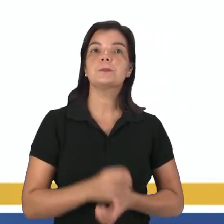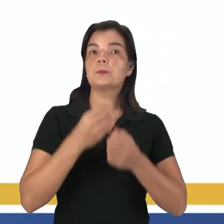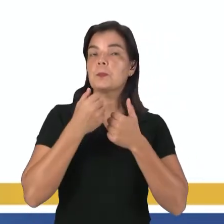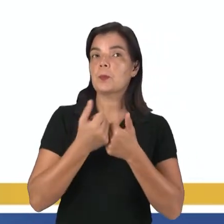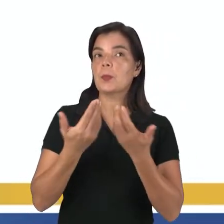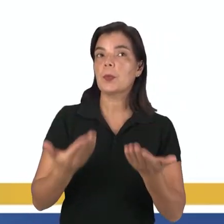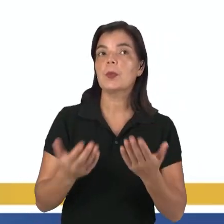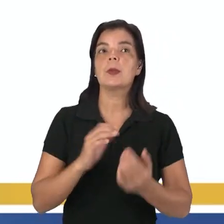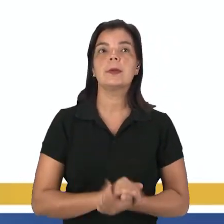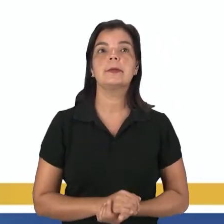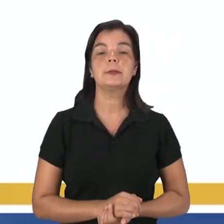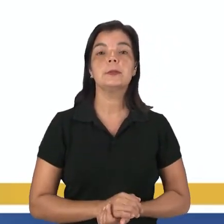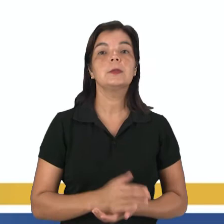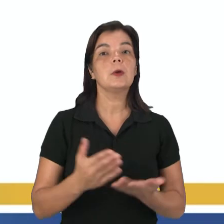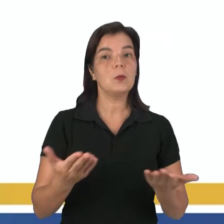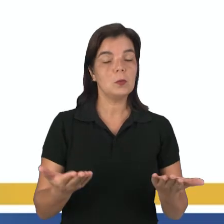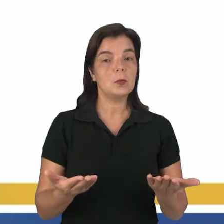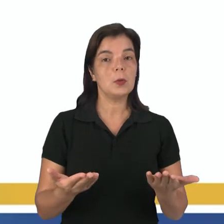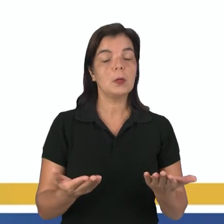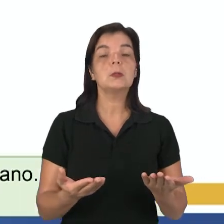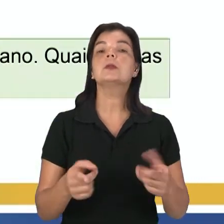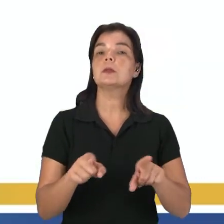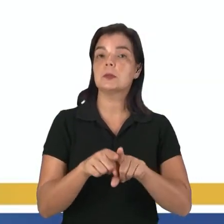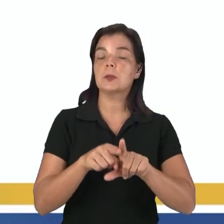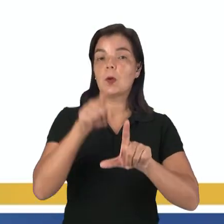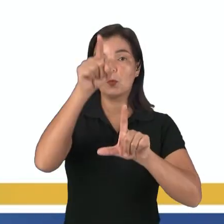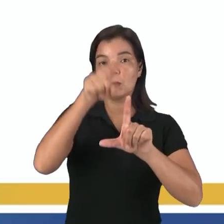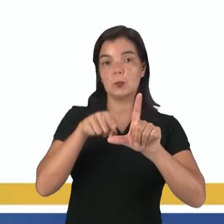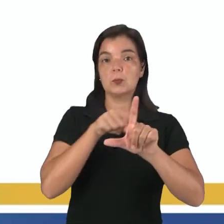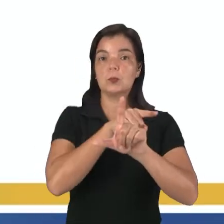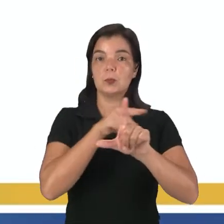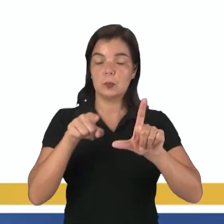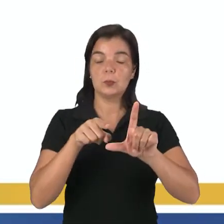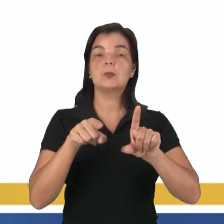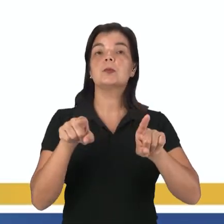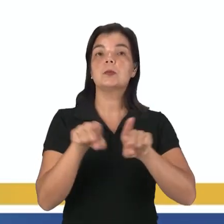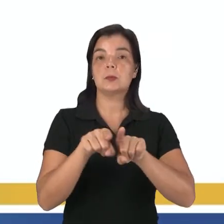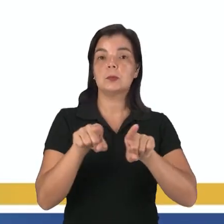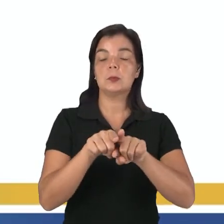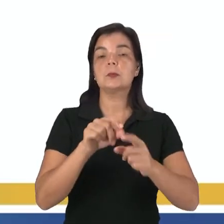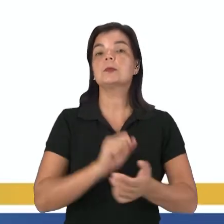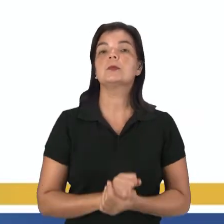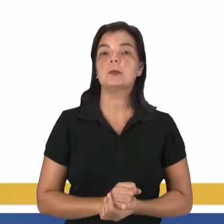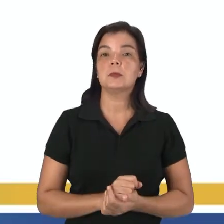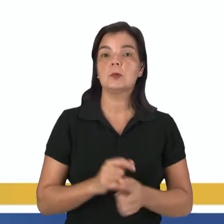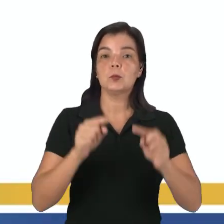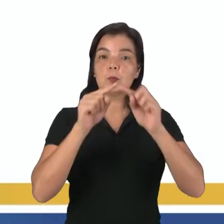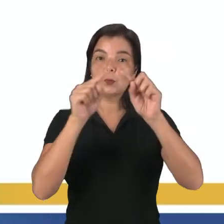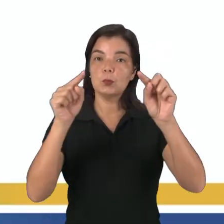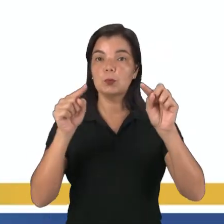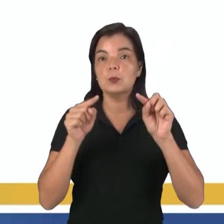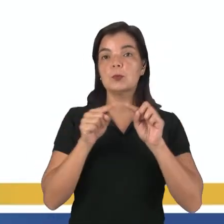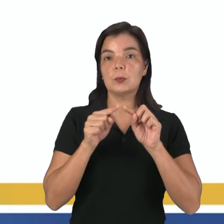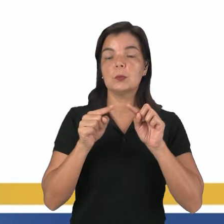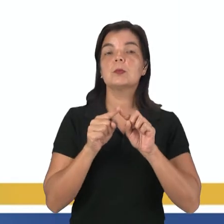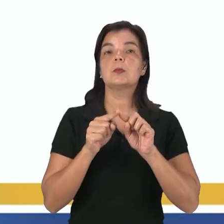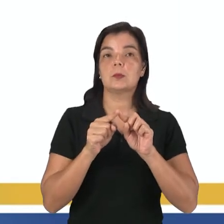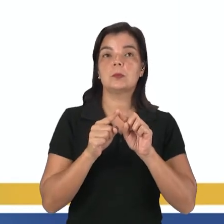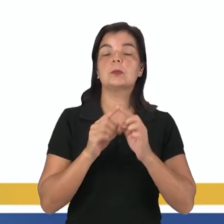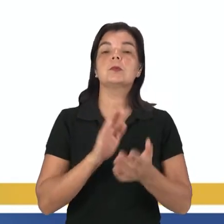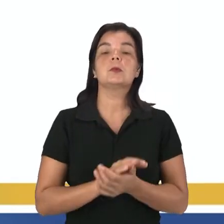muito bem então essa seria aí as coordenadas né do vértice dos vértices de um polígono